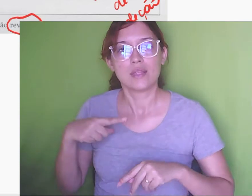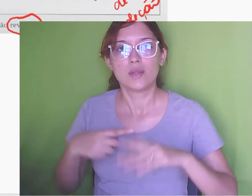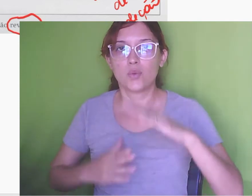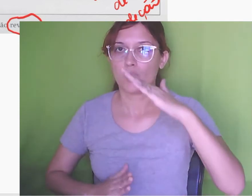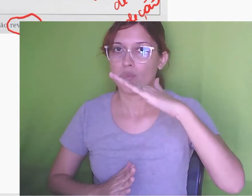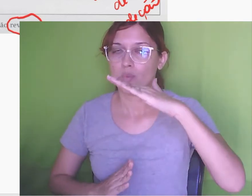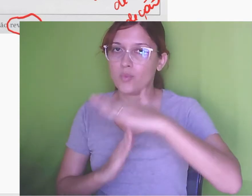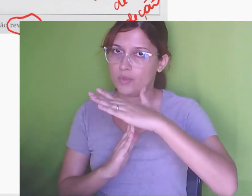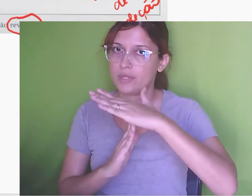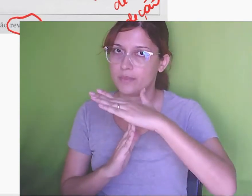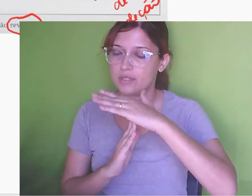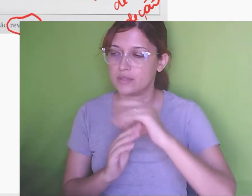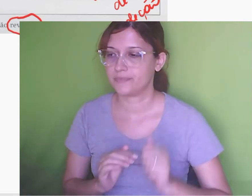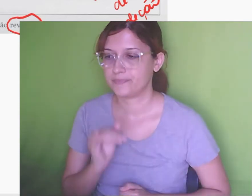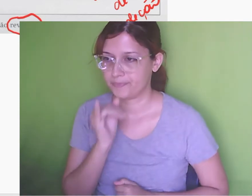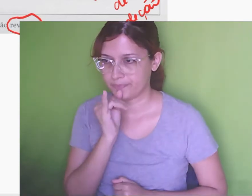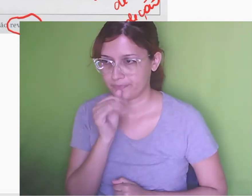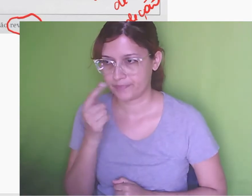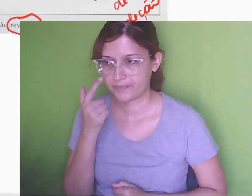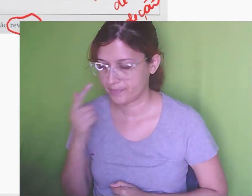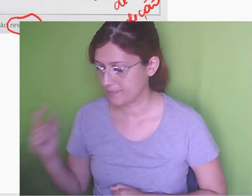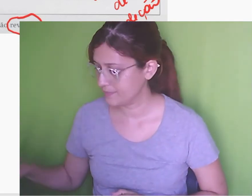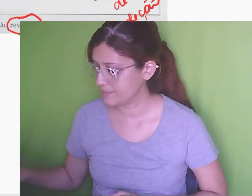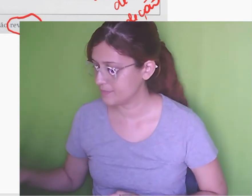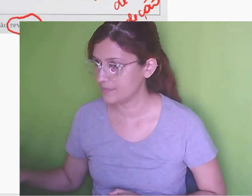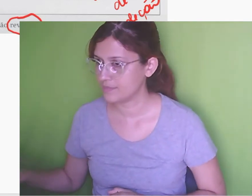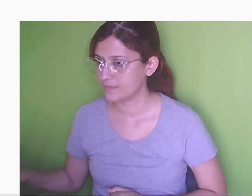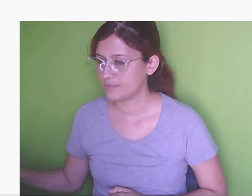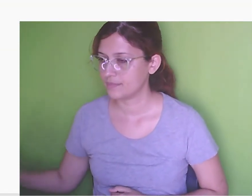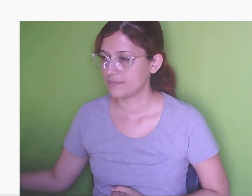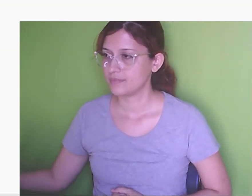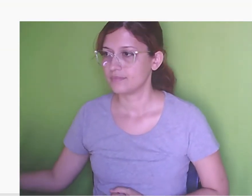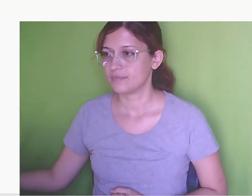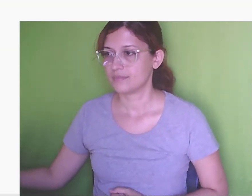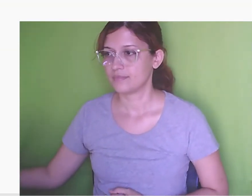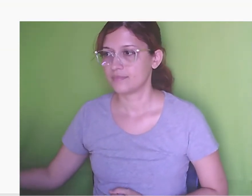O diodo, ele tem um limite também.